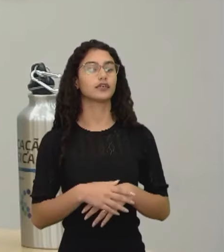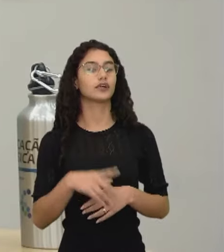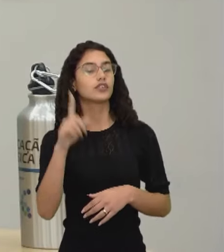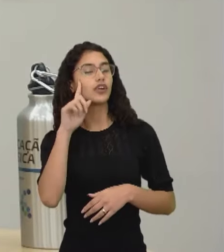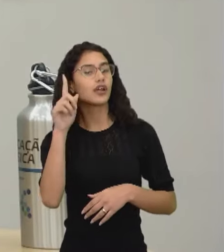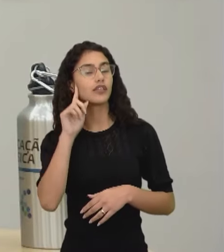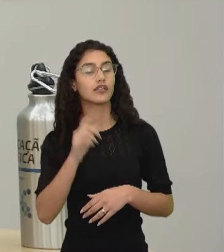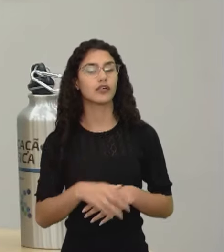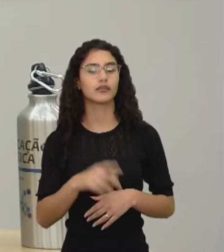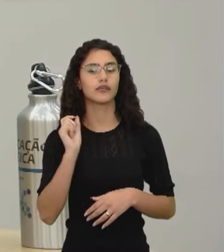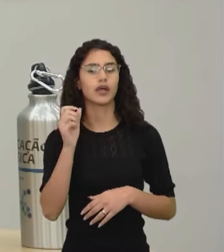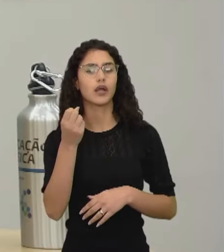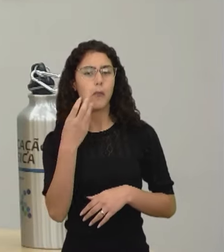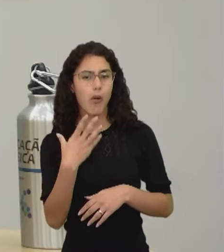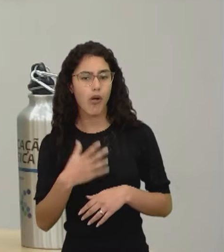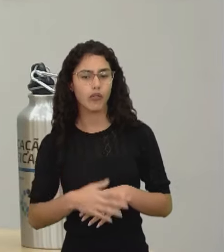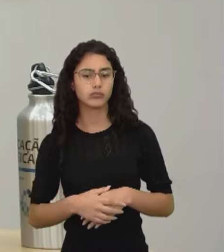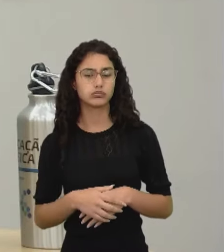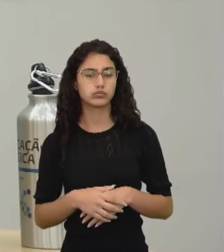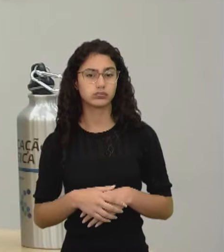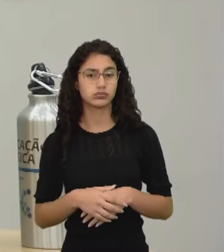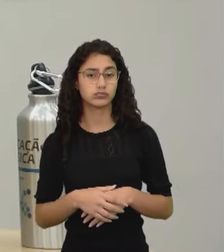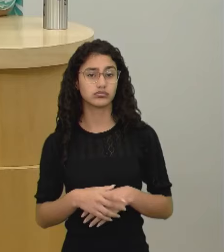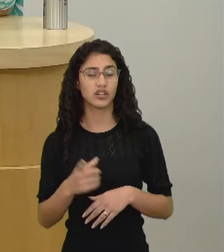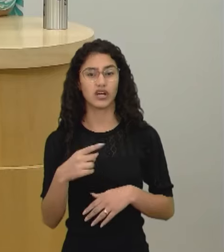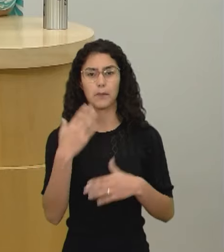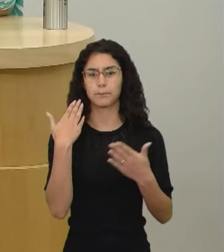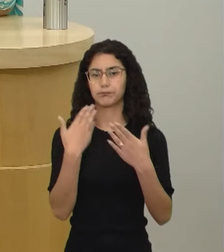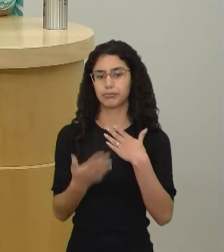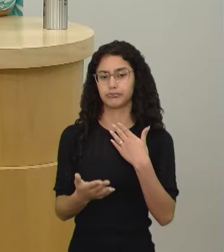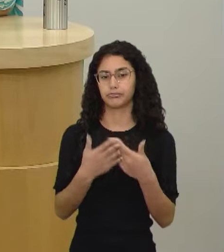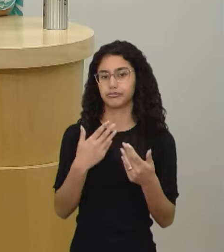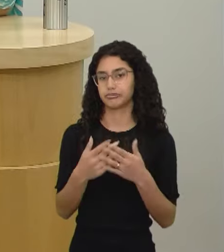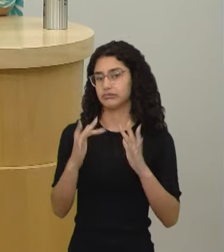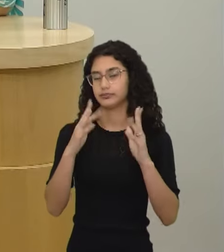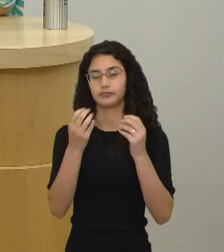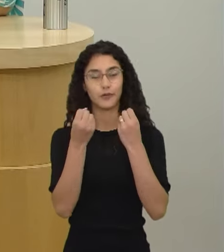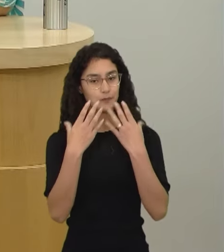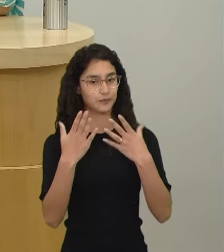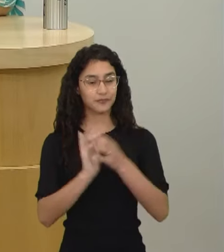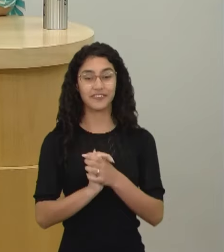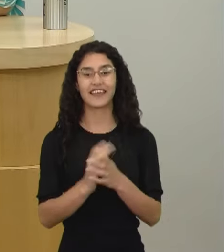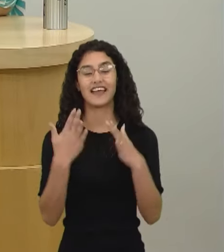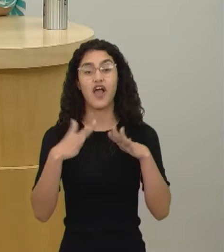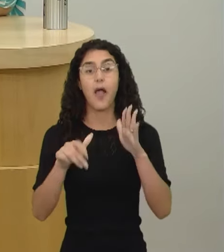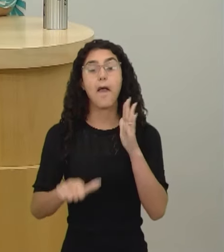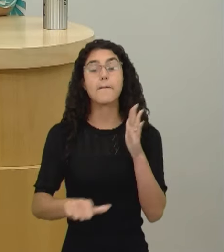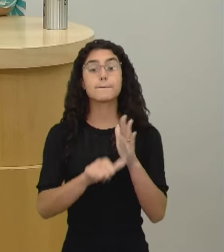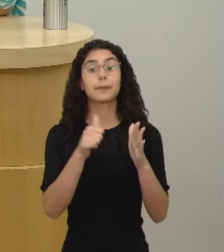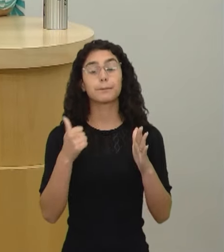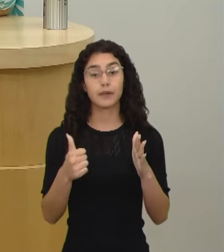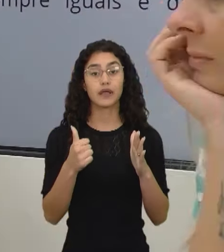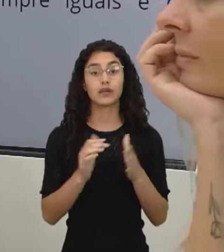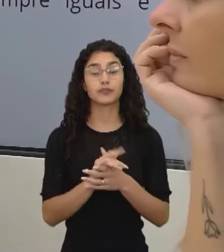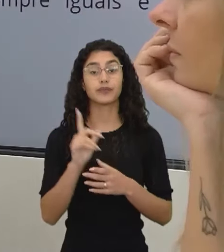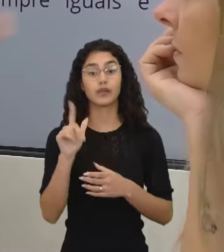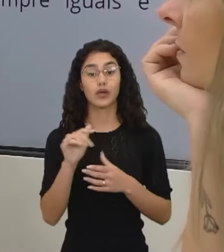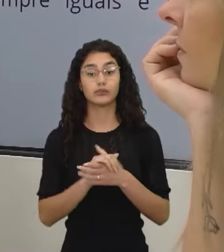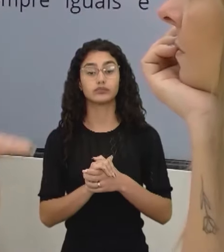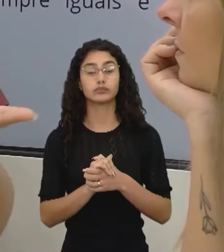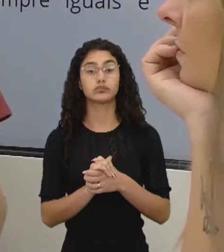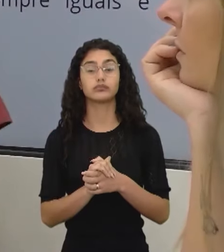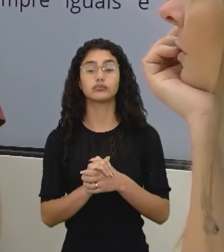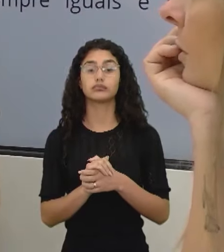Ah, liga, olha pra um. Tá bom, gente, tô olhando pra um. A gente tá meio perdida hoje, tá tudo bem. Então, a primeira coisa é um